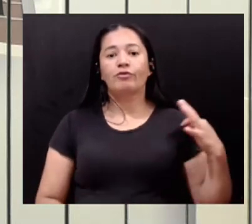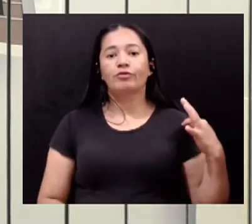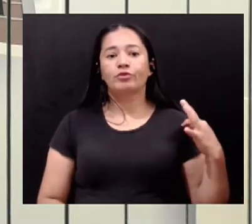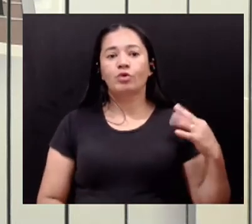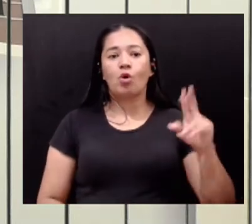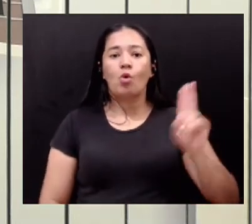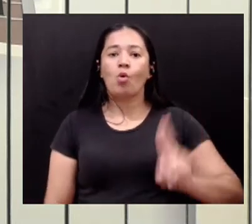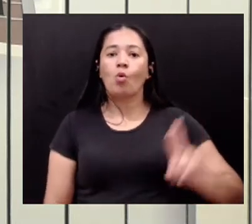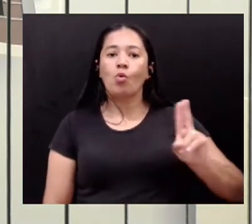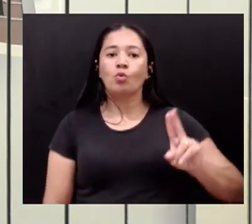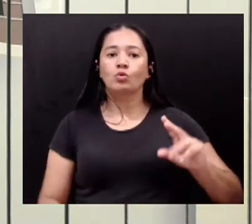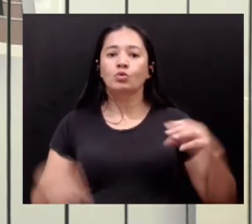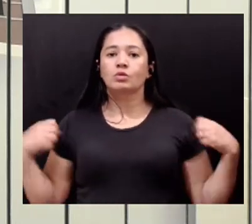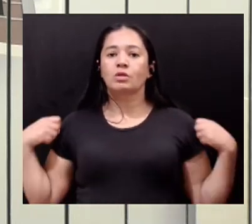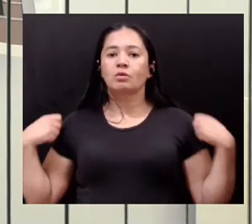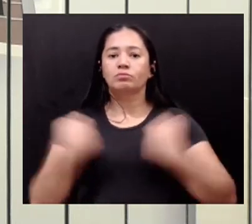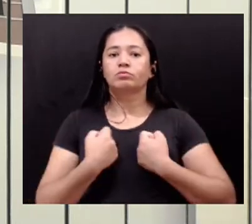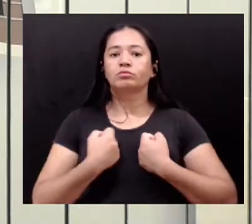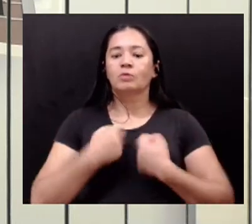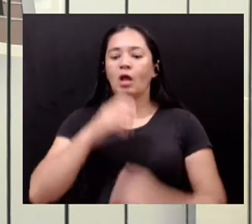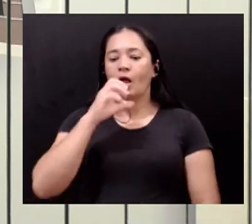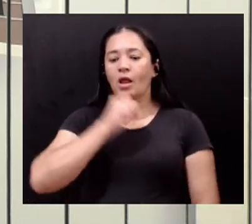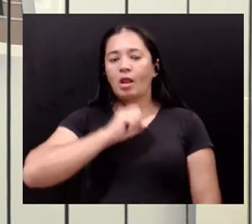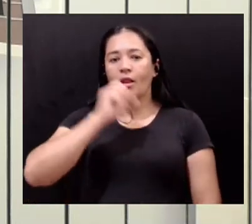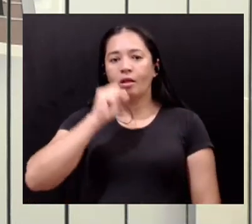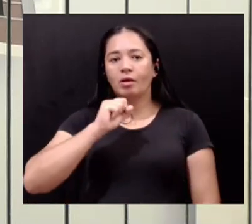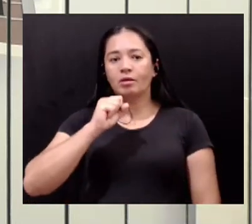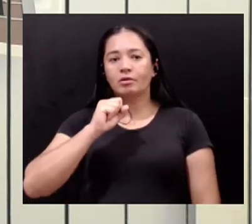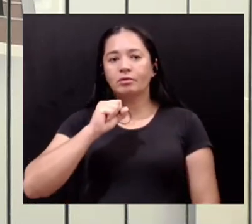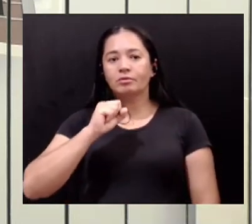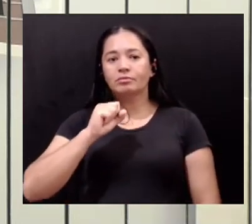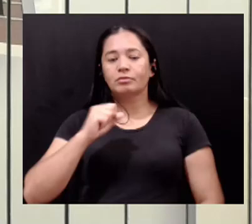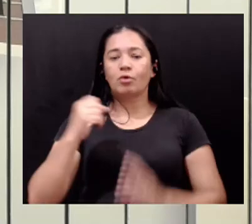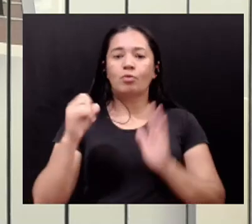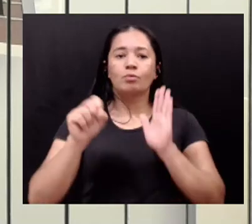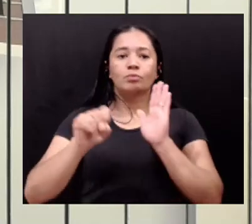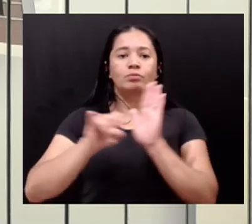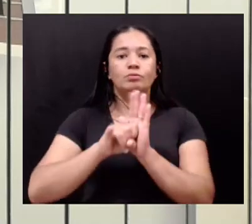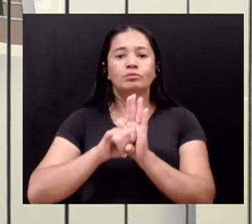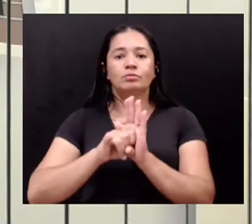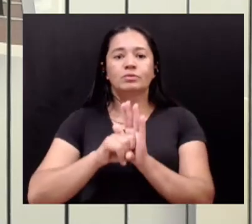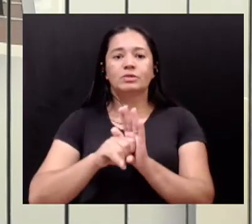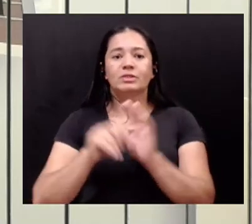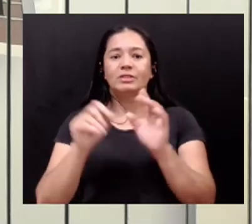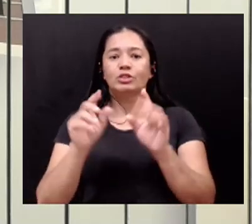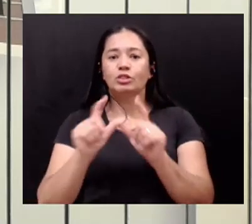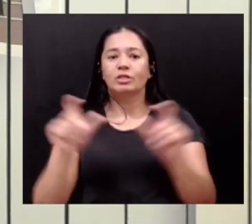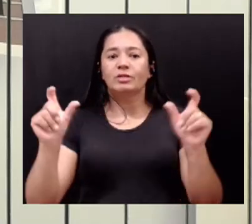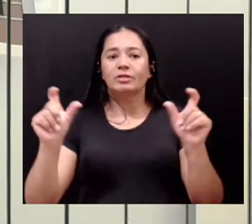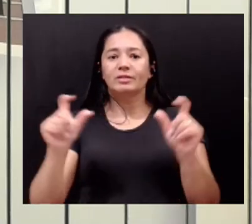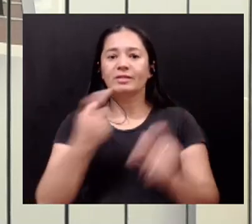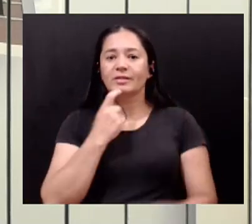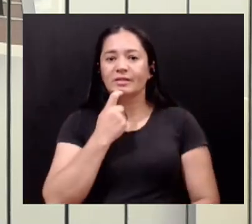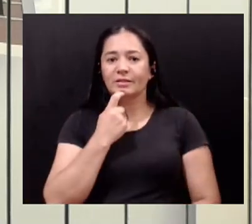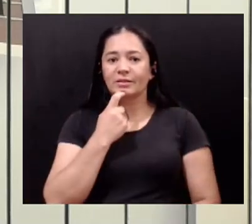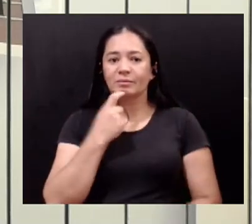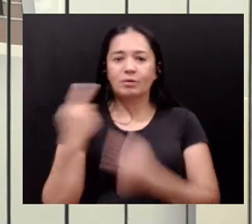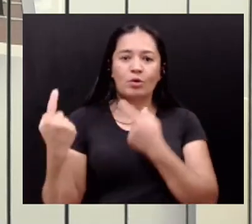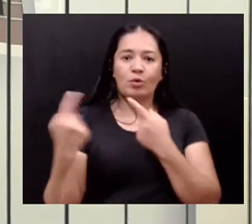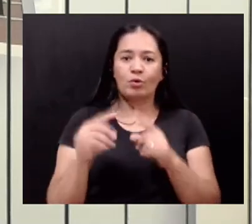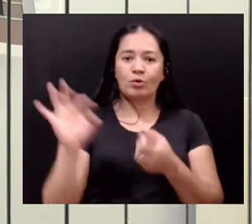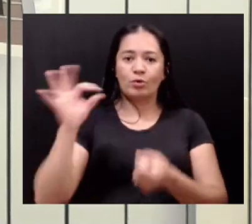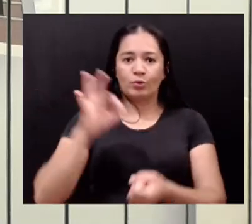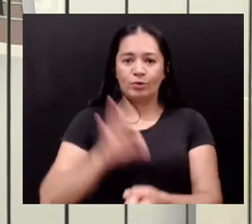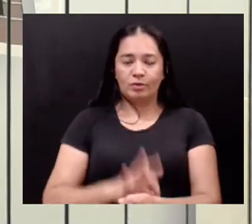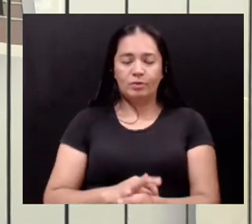colete na cor laranja com a identificação e a frase Campinas contra o mosquito. Se você